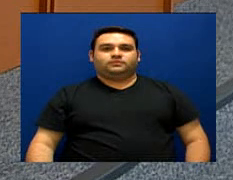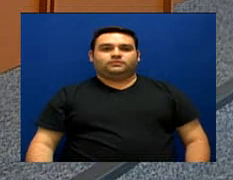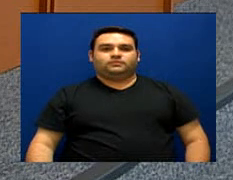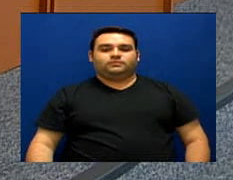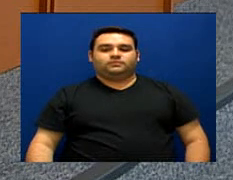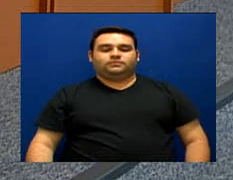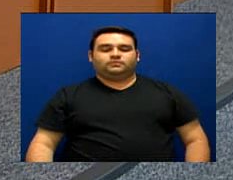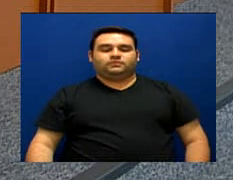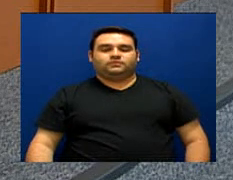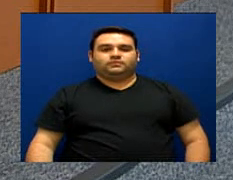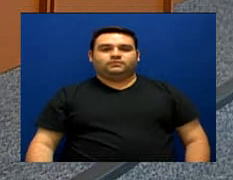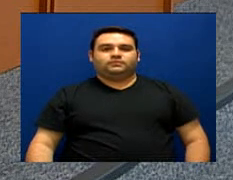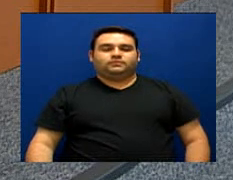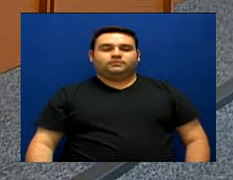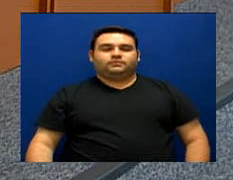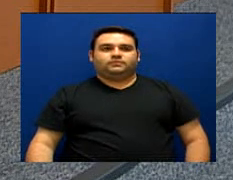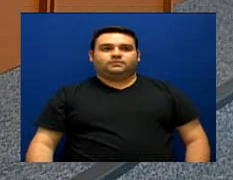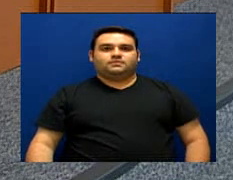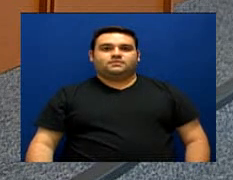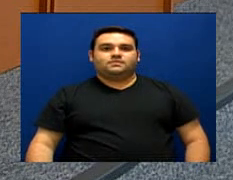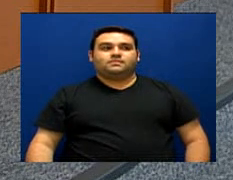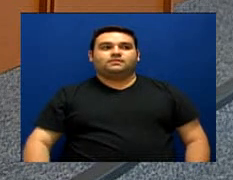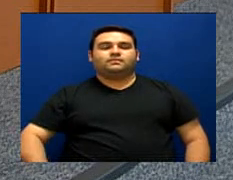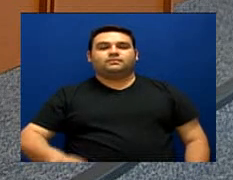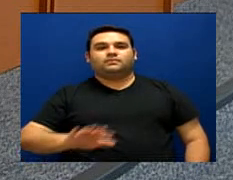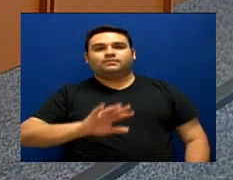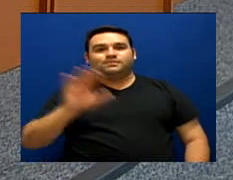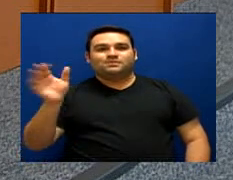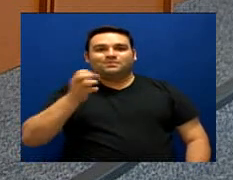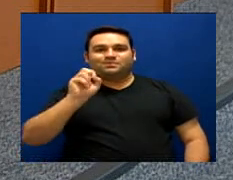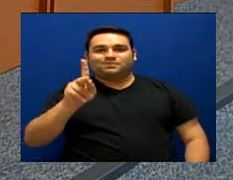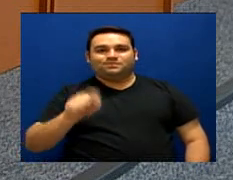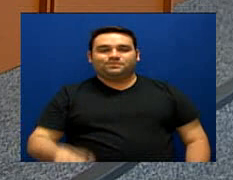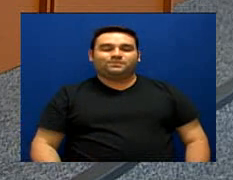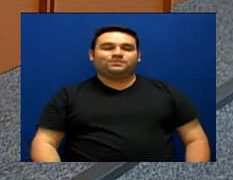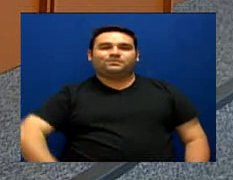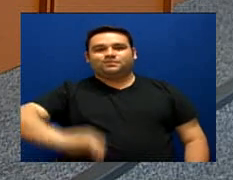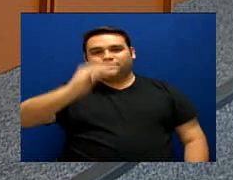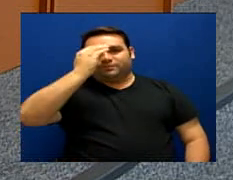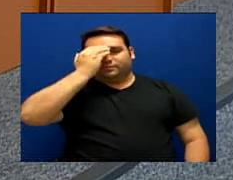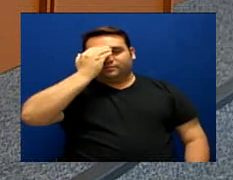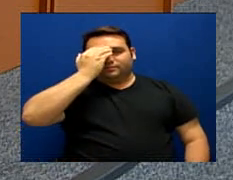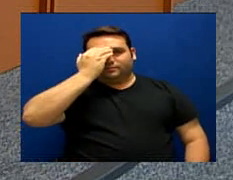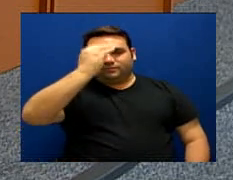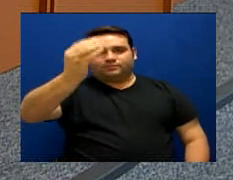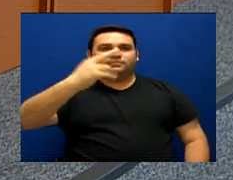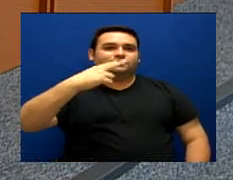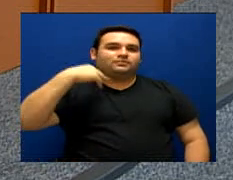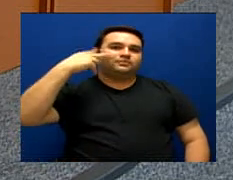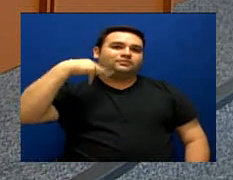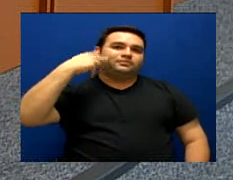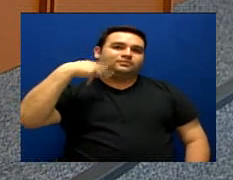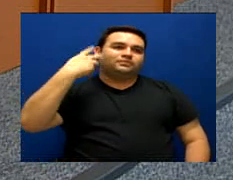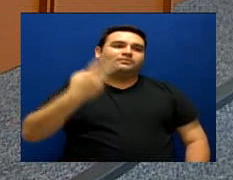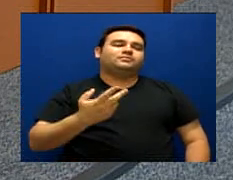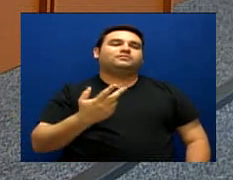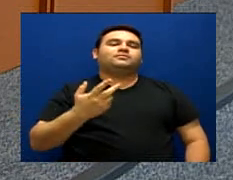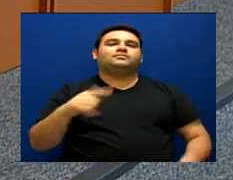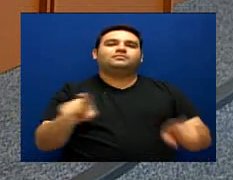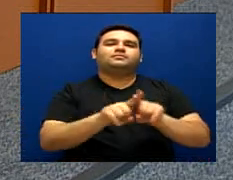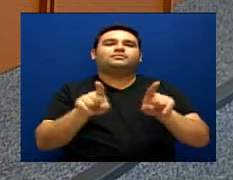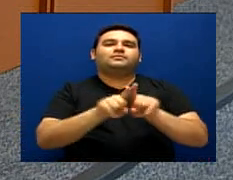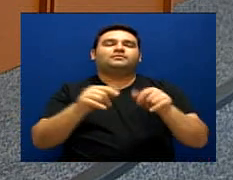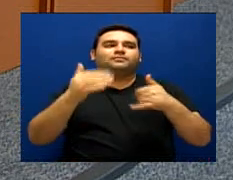Pode falar. Está pronto. Oi. Oi. Ok. Obrigada, nobre vereador,